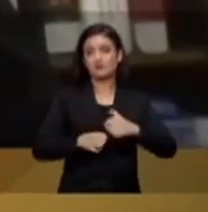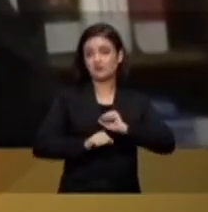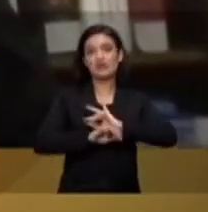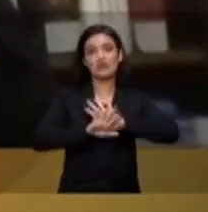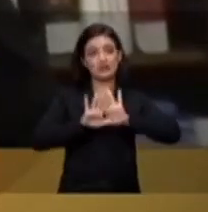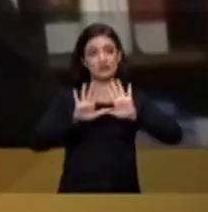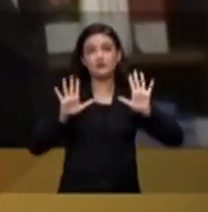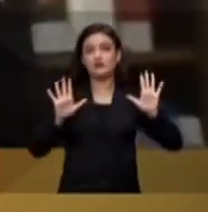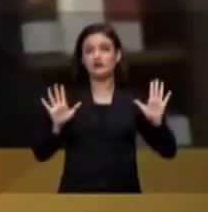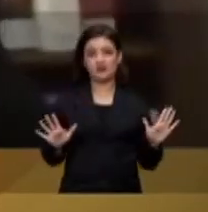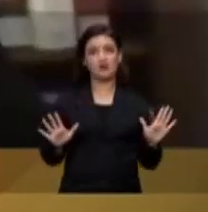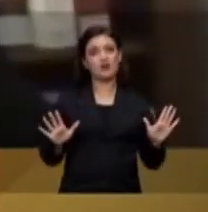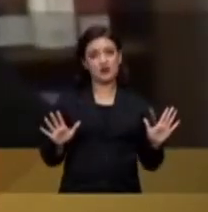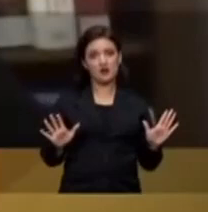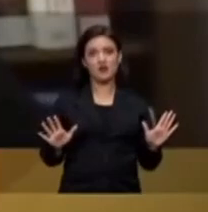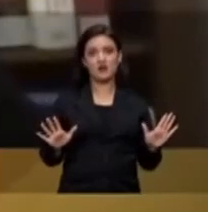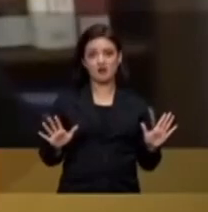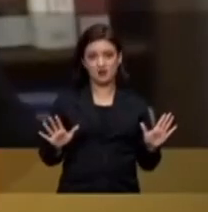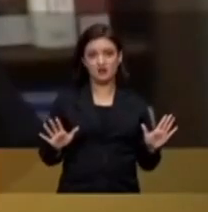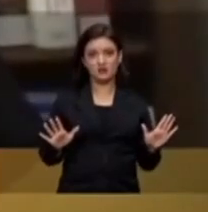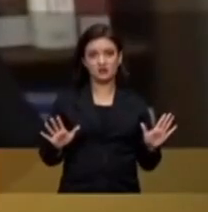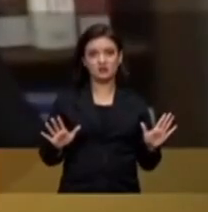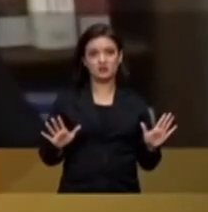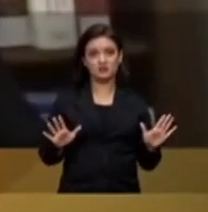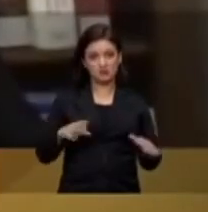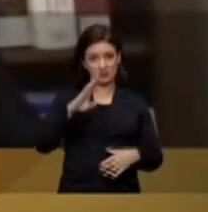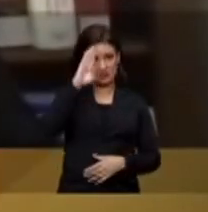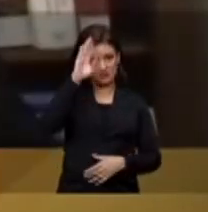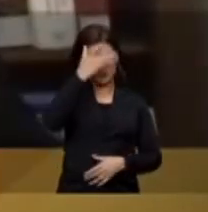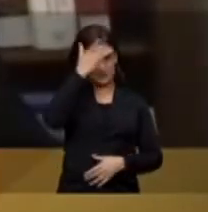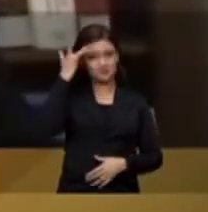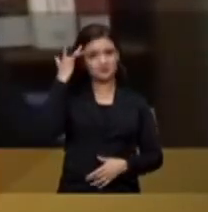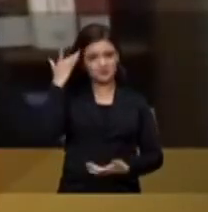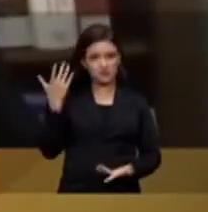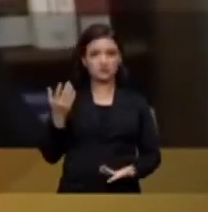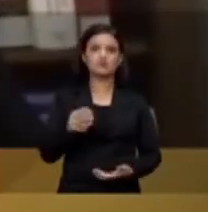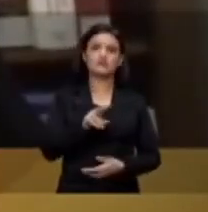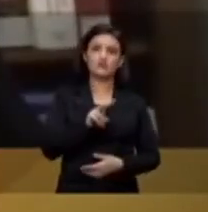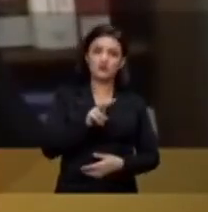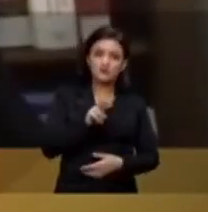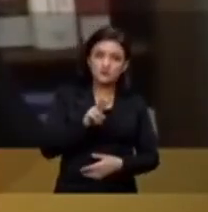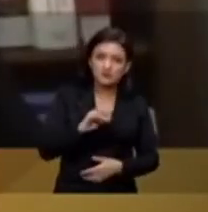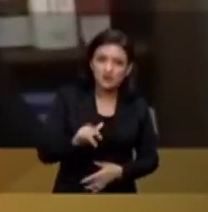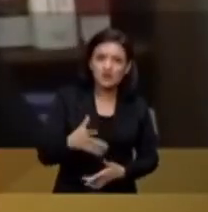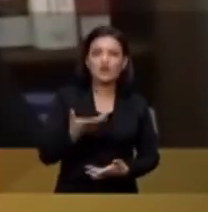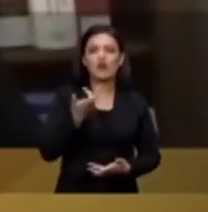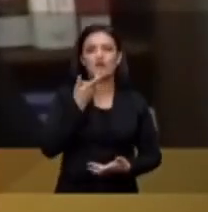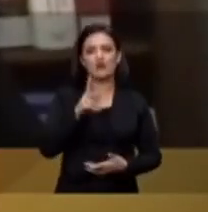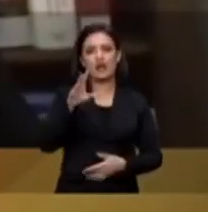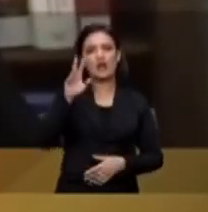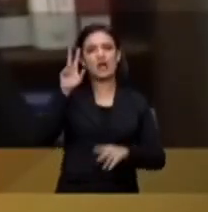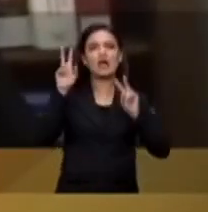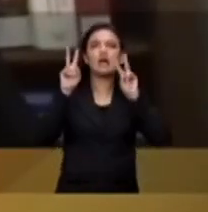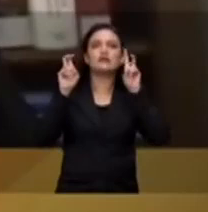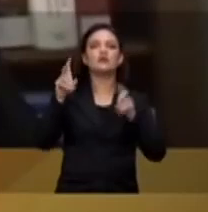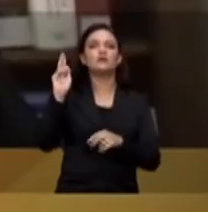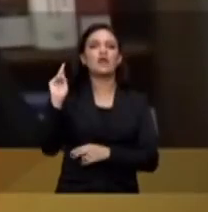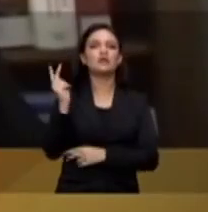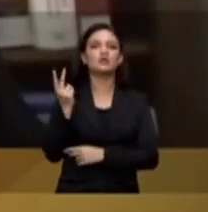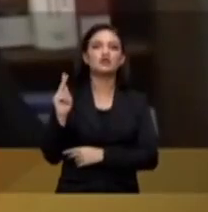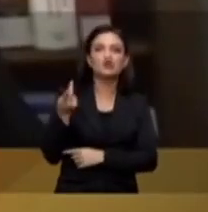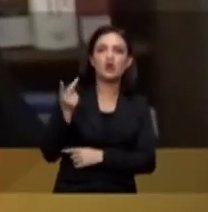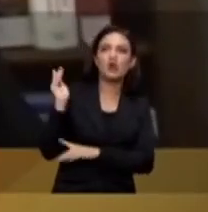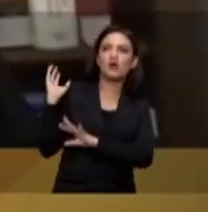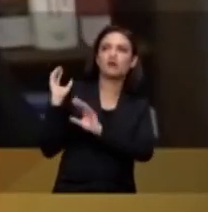para todos e, sobretudo, para aqueles que se debruçarão sobre a história, sobre os acontecimentos que todos